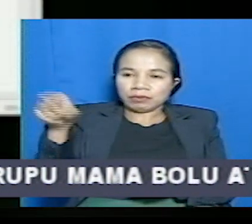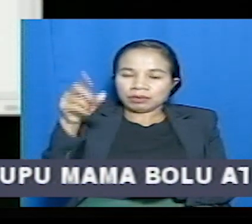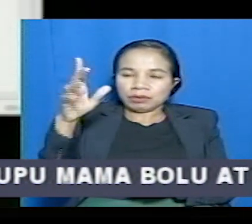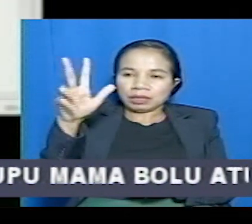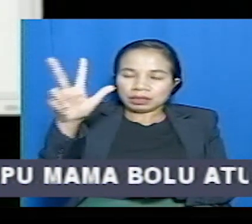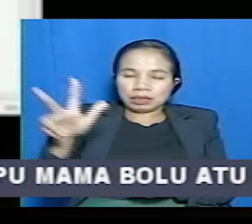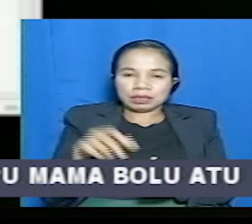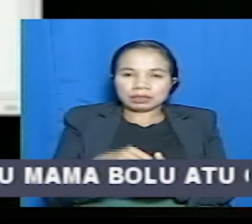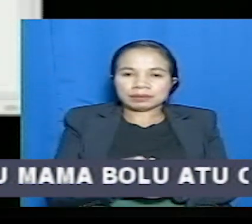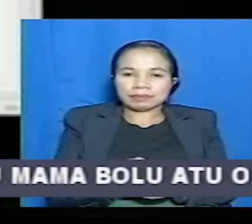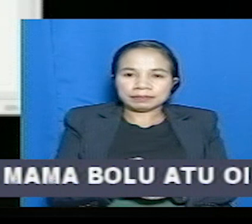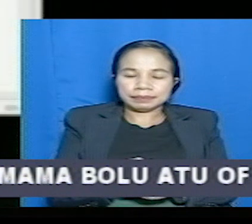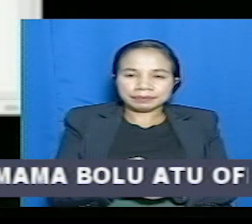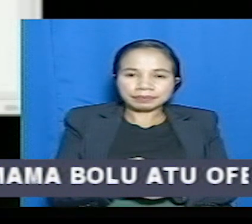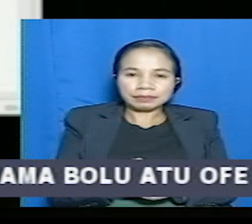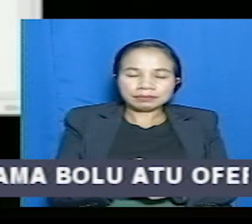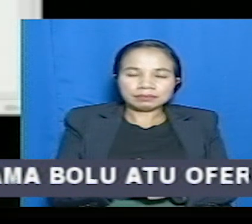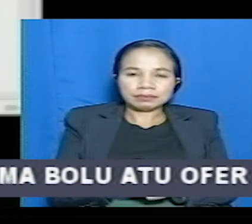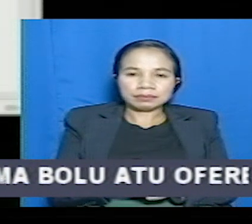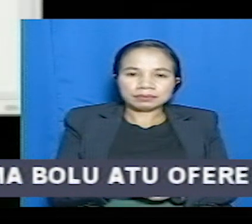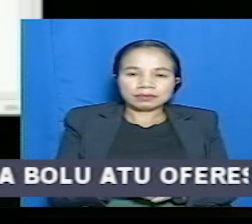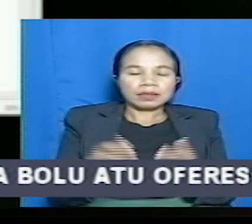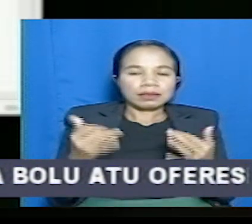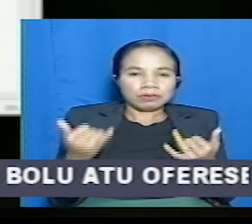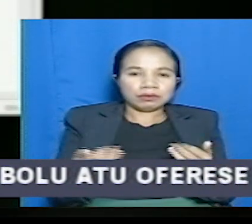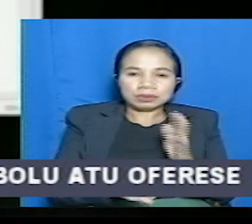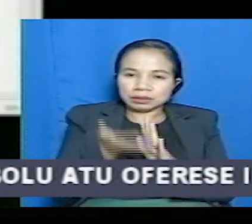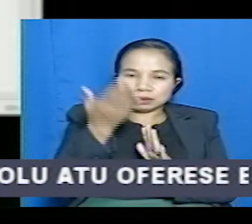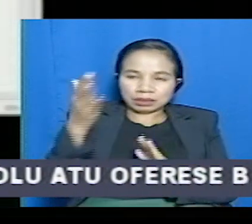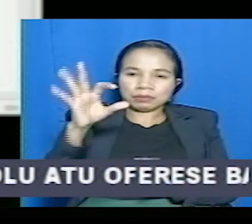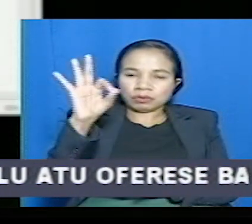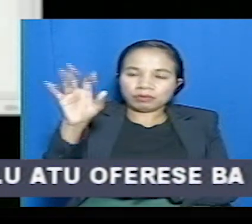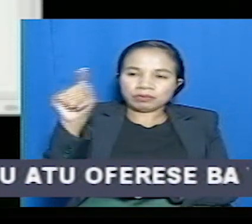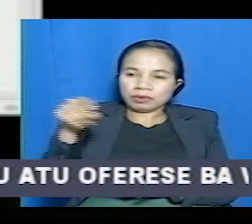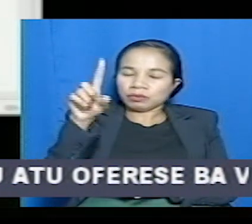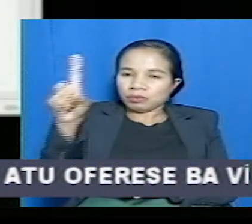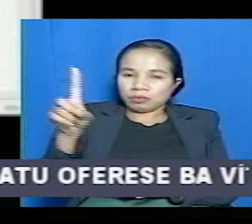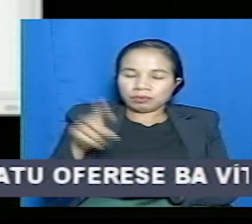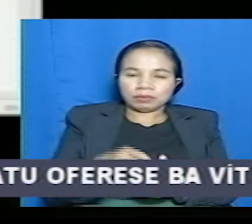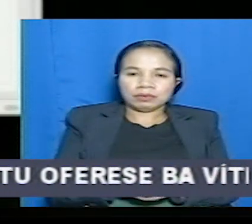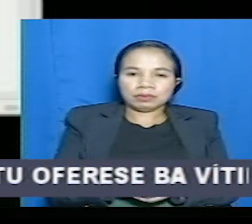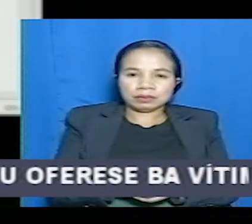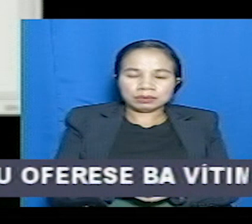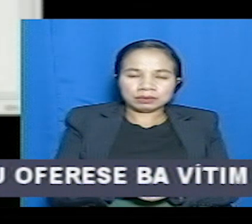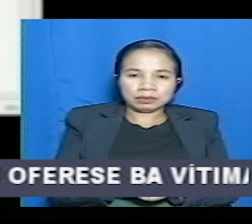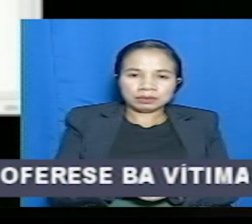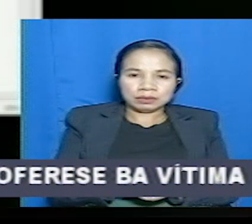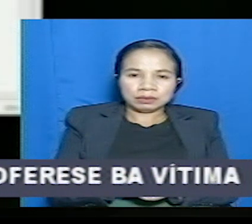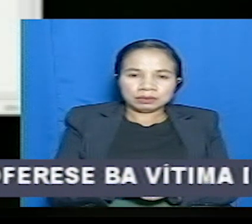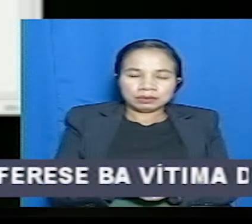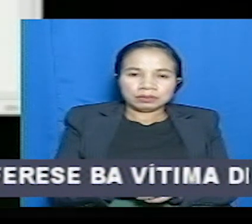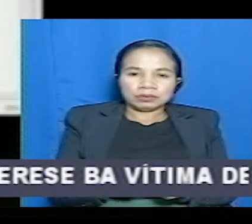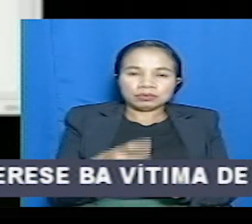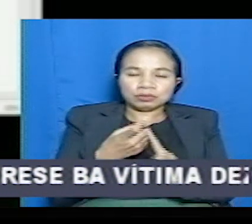27,8 e 31,3. Taxa de incidência nacional mas varia, o RIN sai a 9,1. Taxa prevalência mais varia,